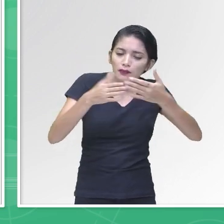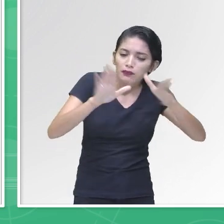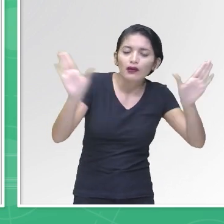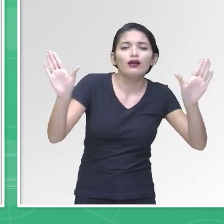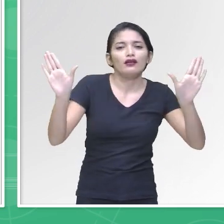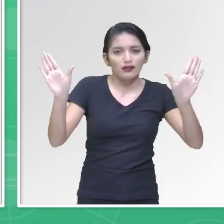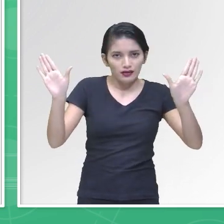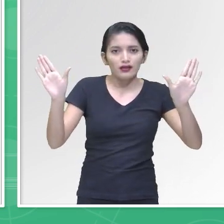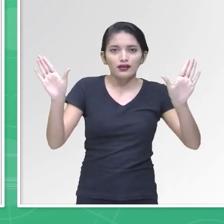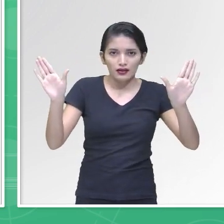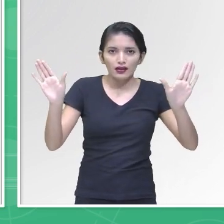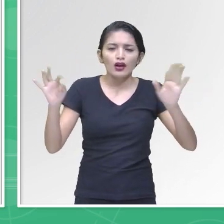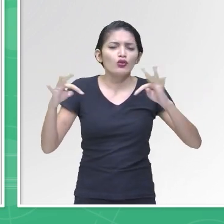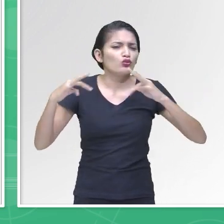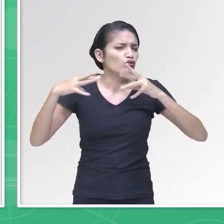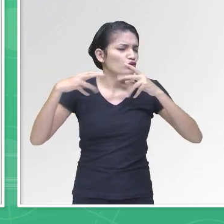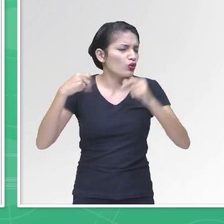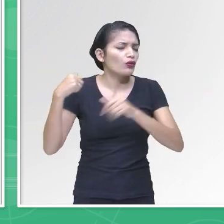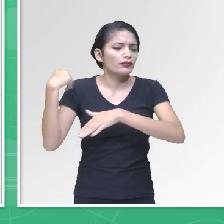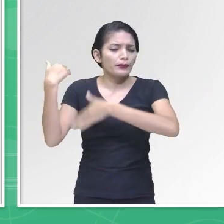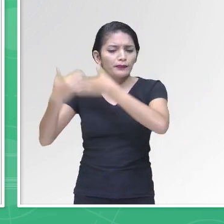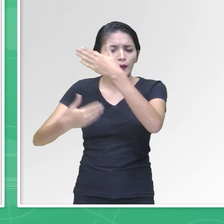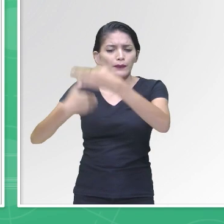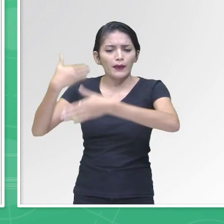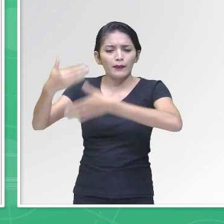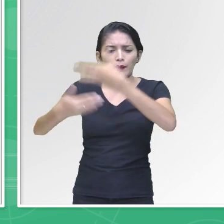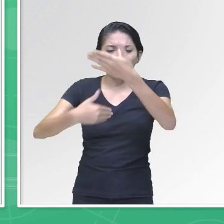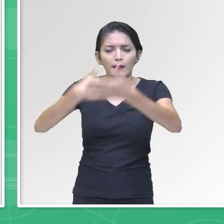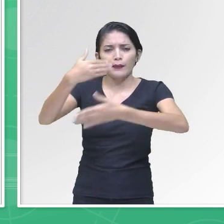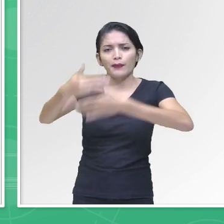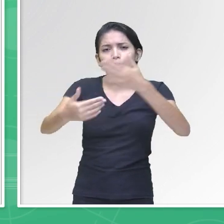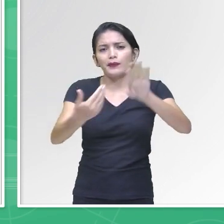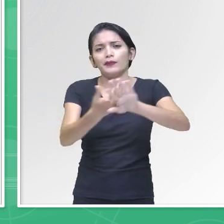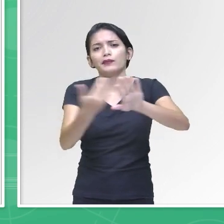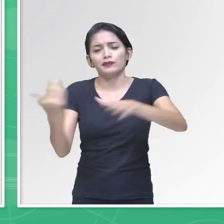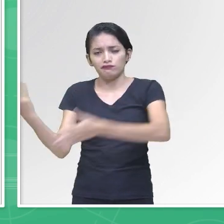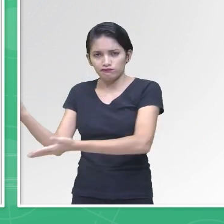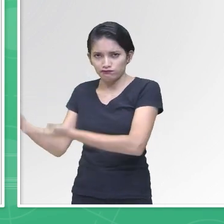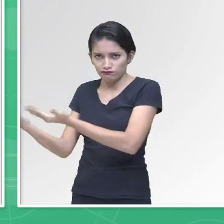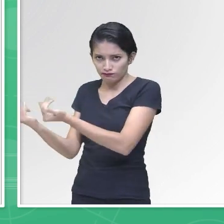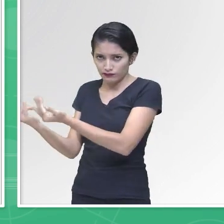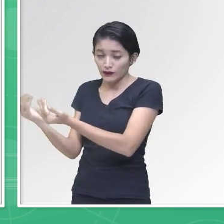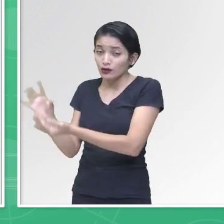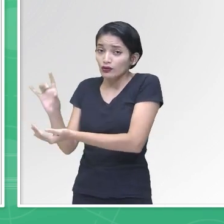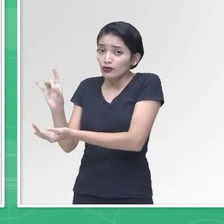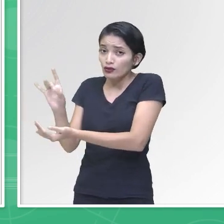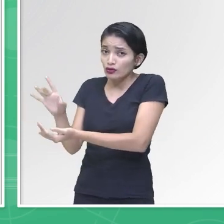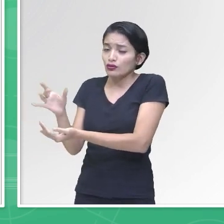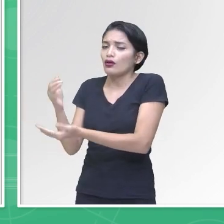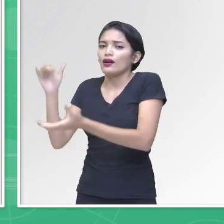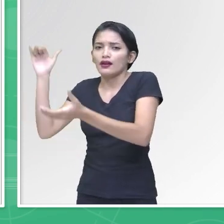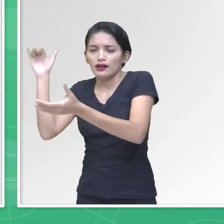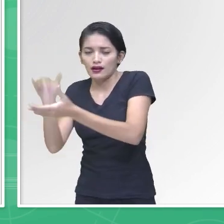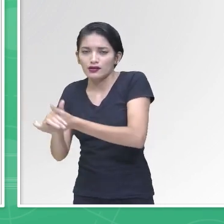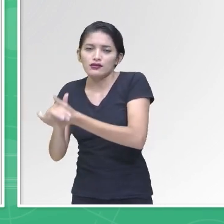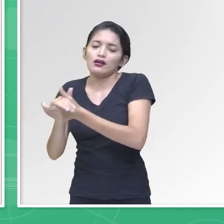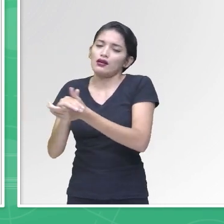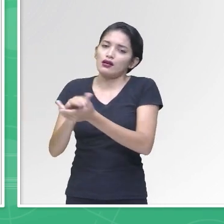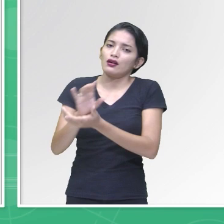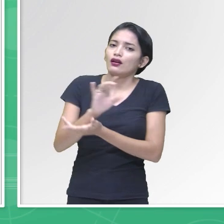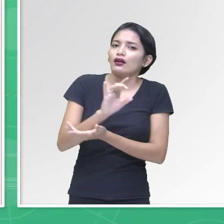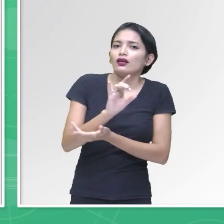consideração todo o processo de emancipação do jovem. Não somente casar-se, não